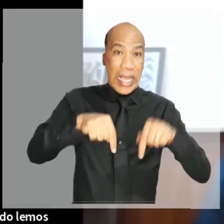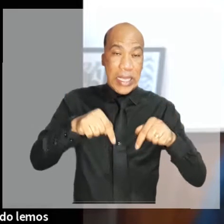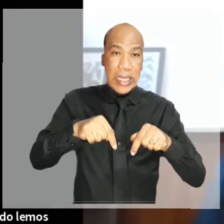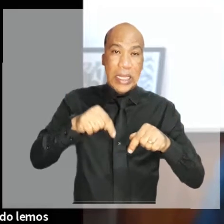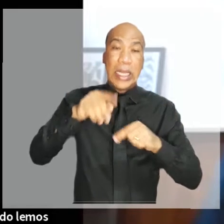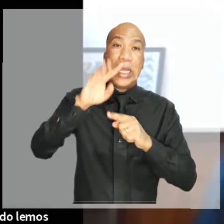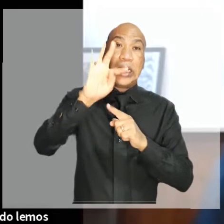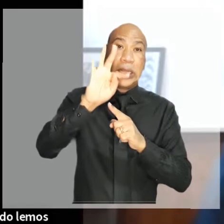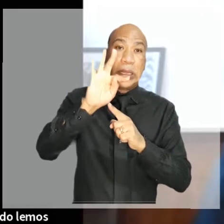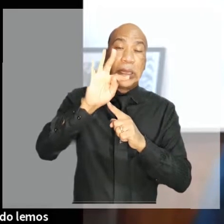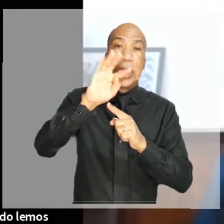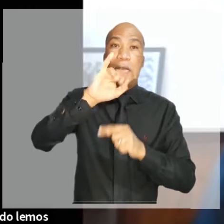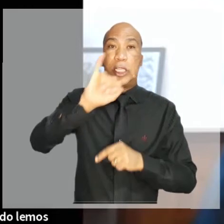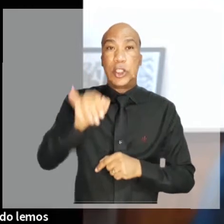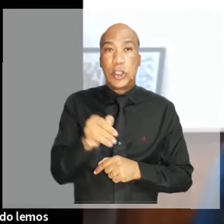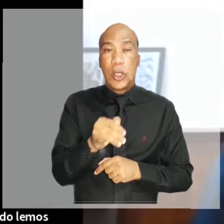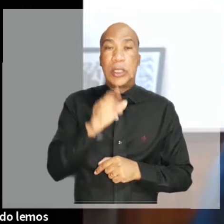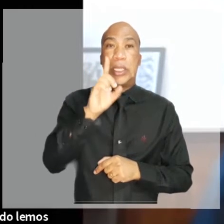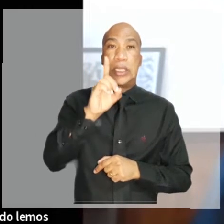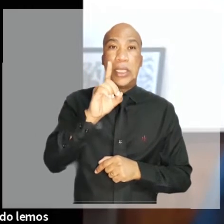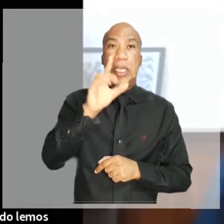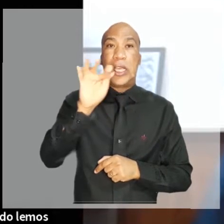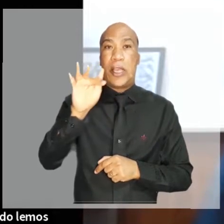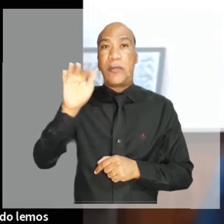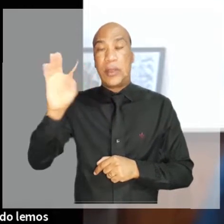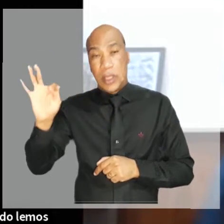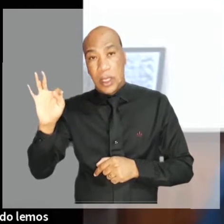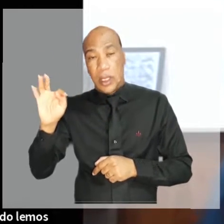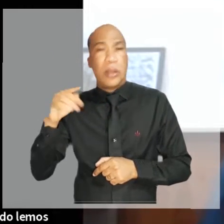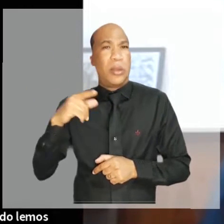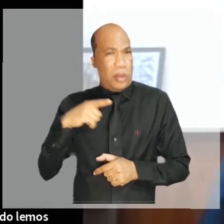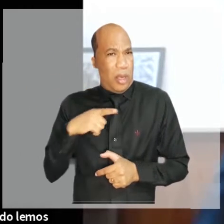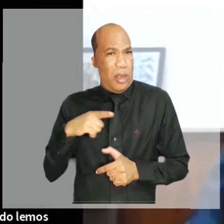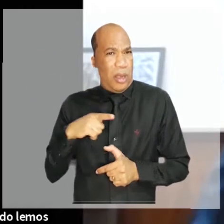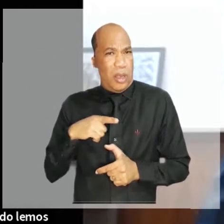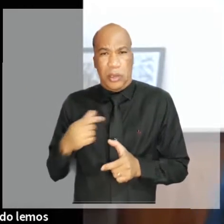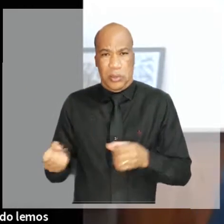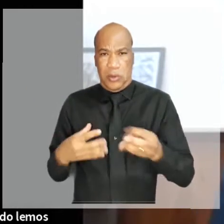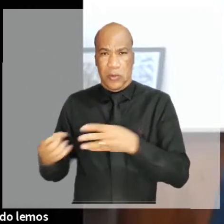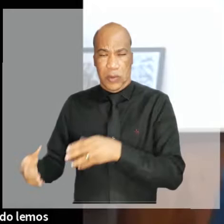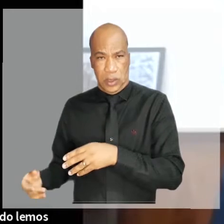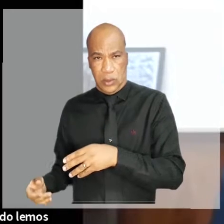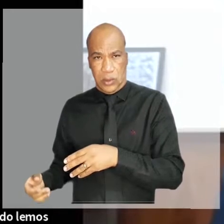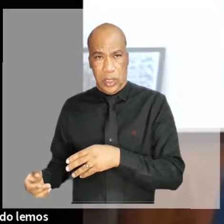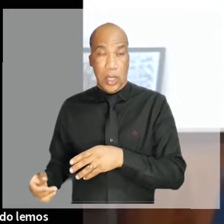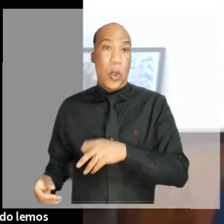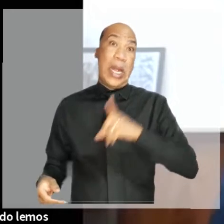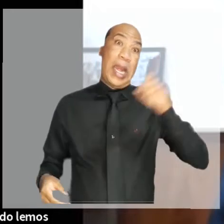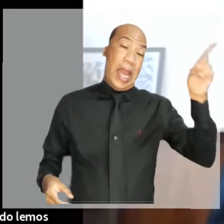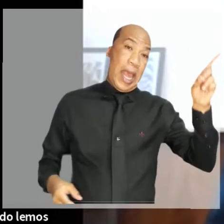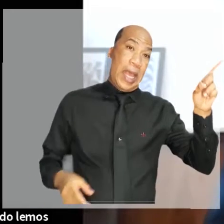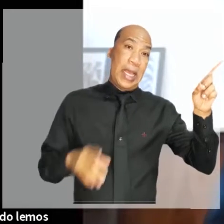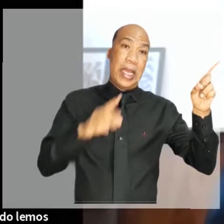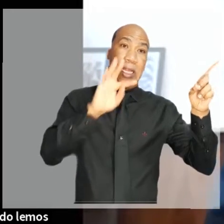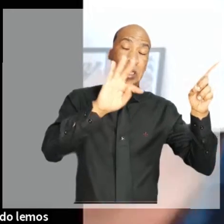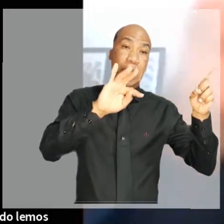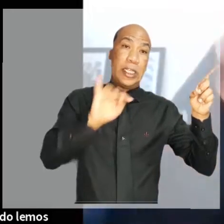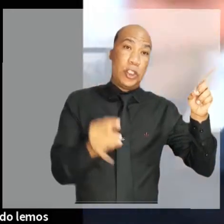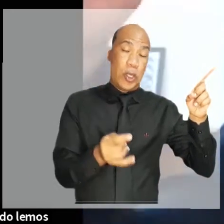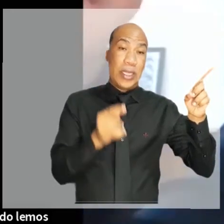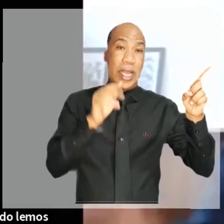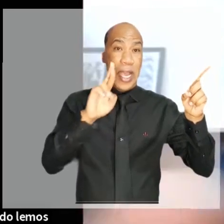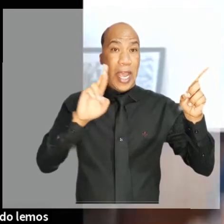tem iniciativas, por exemplo, no TJRO, onde surgiu, por exemplo, o sistema Sinapses,